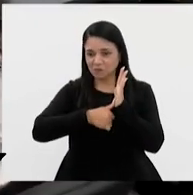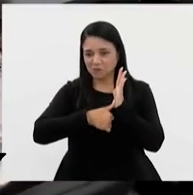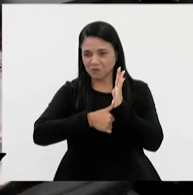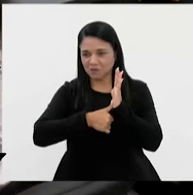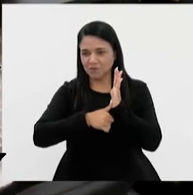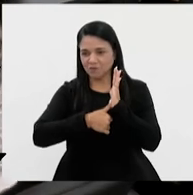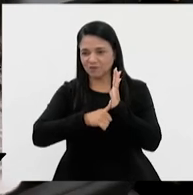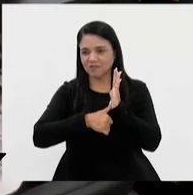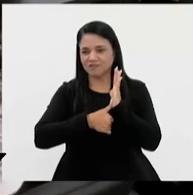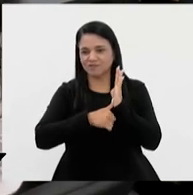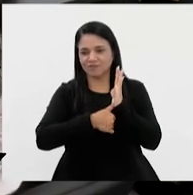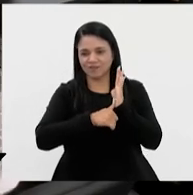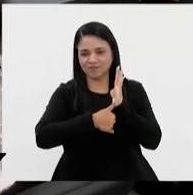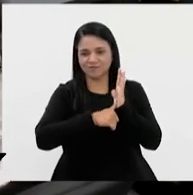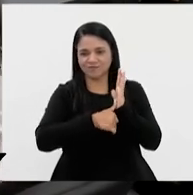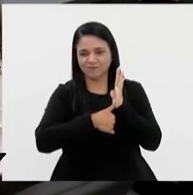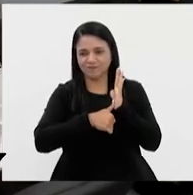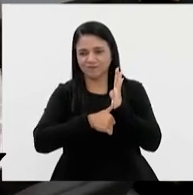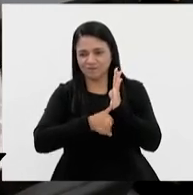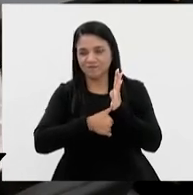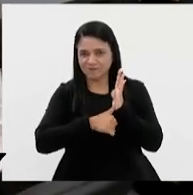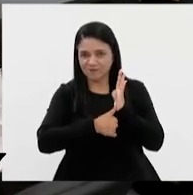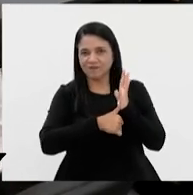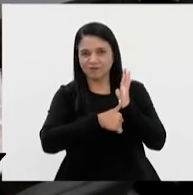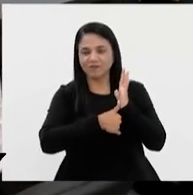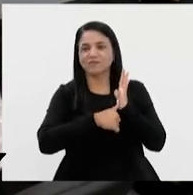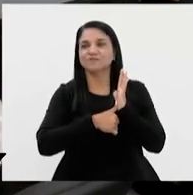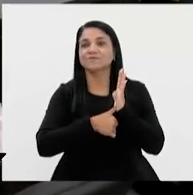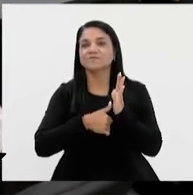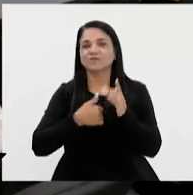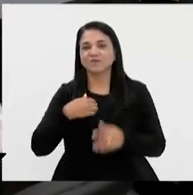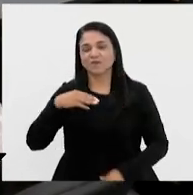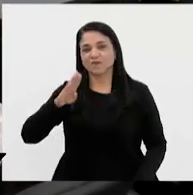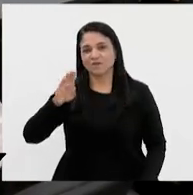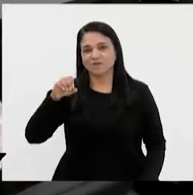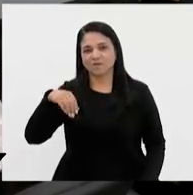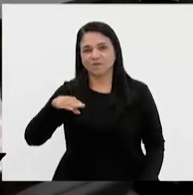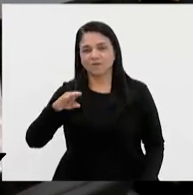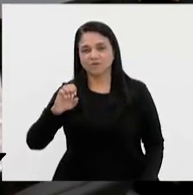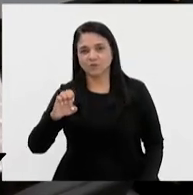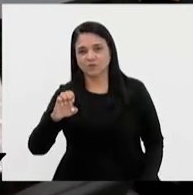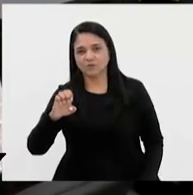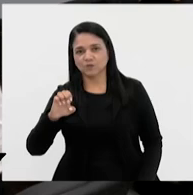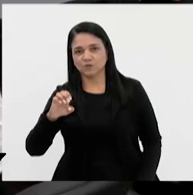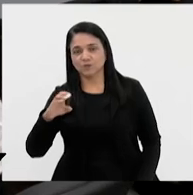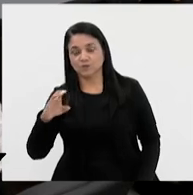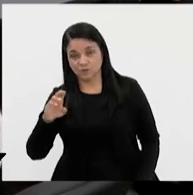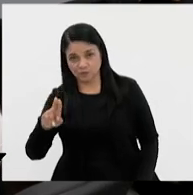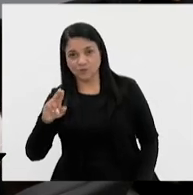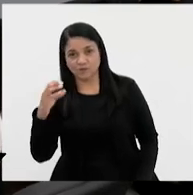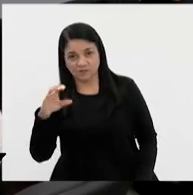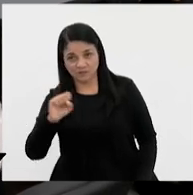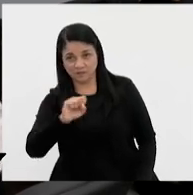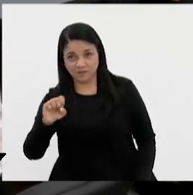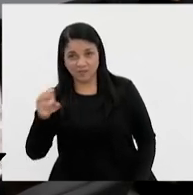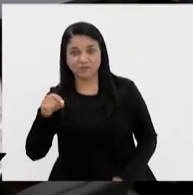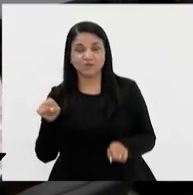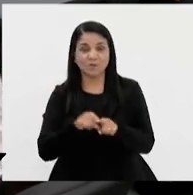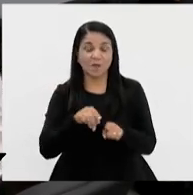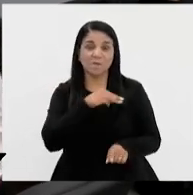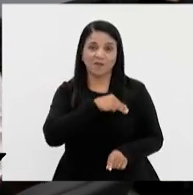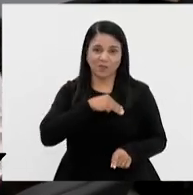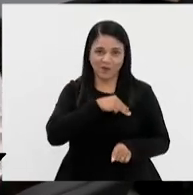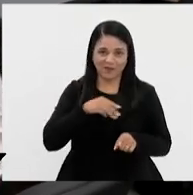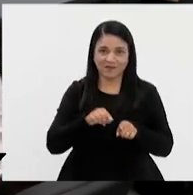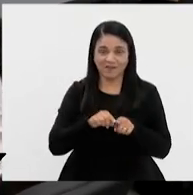disputou a nossa primeira divisão junto com Olaria e Madureira. Só resta agora o Madureira ali naquele treinador. Eu ouvi dizer, inclusive, que o deputado Luiz Paulo,